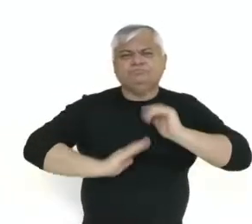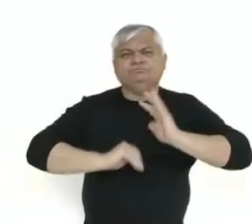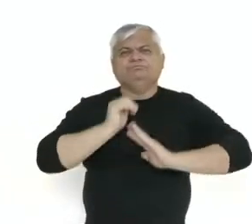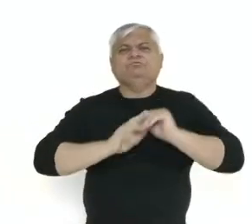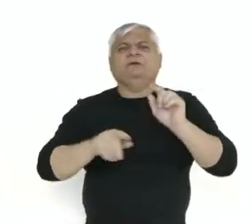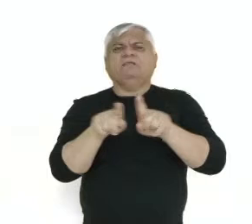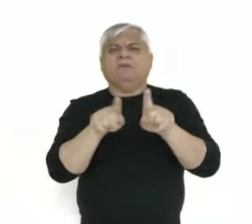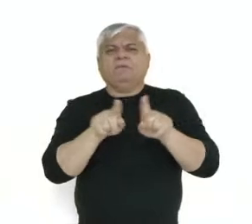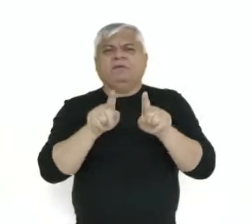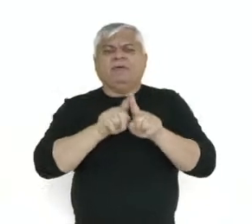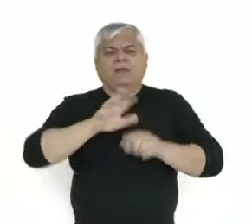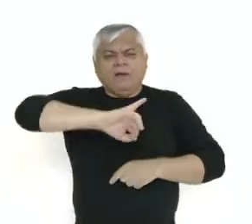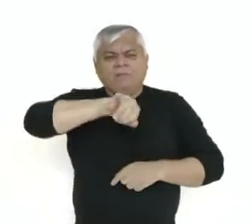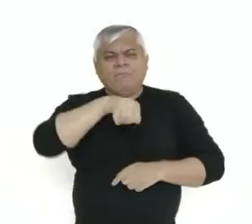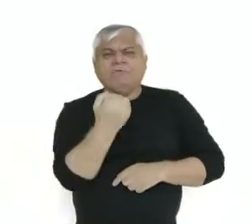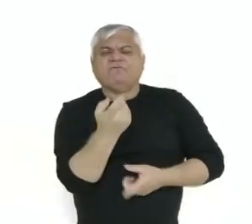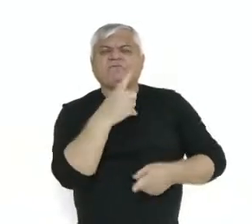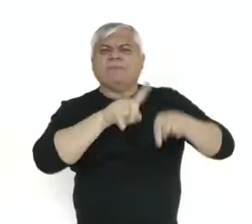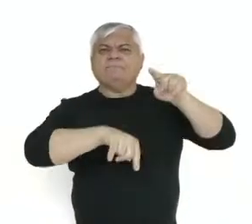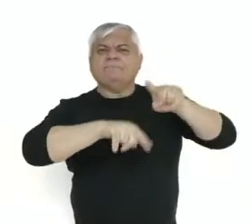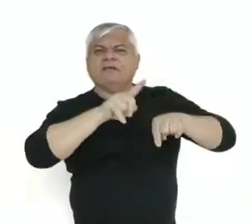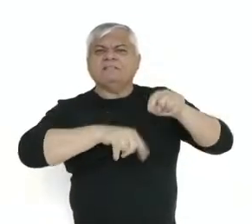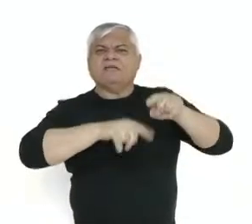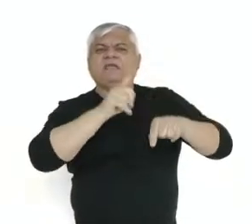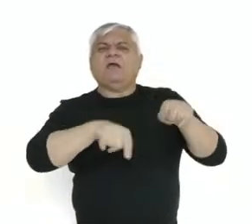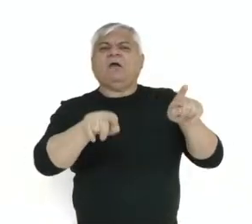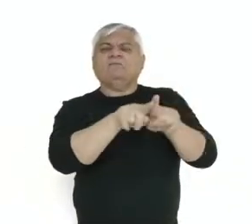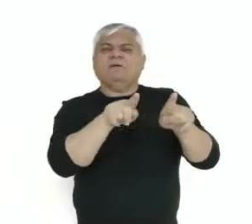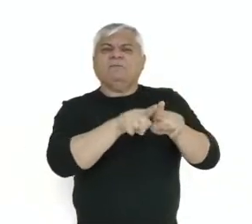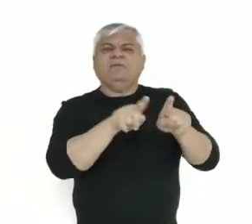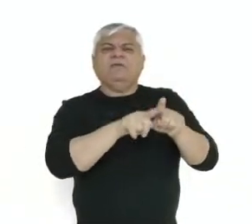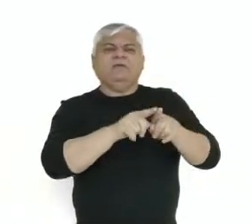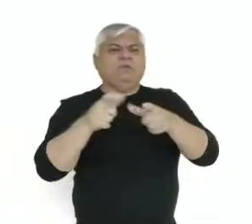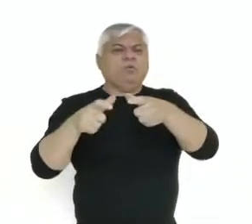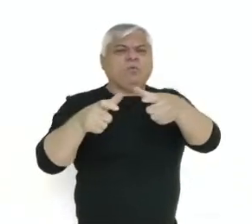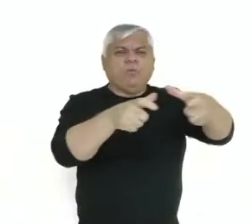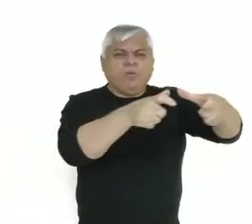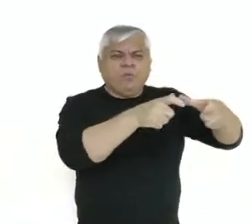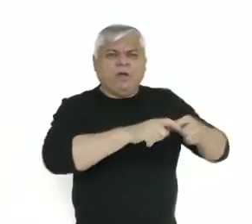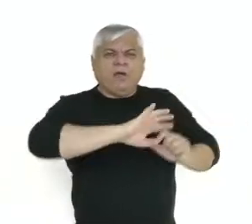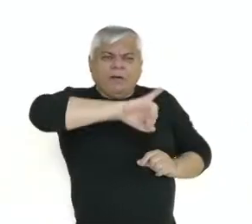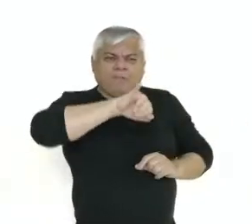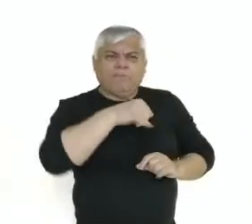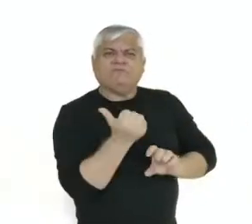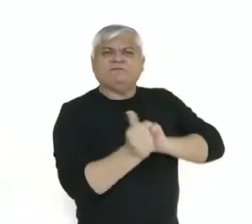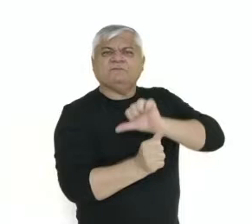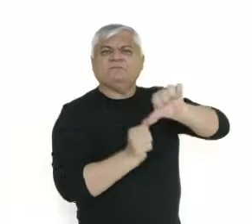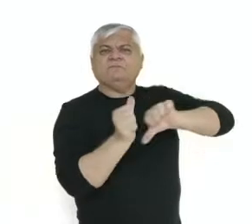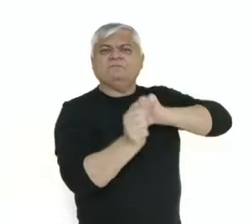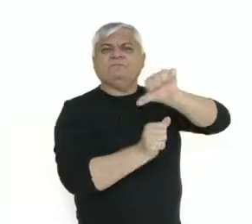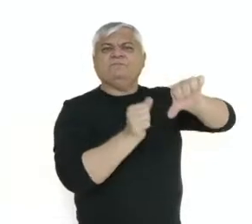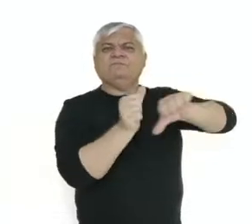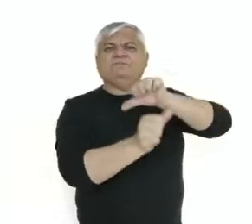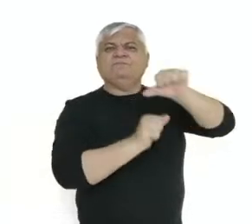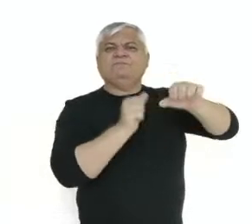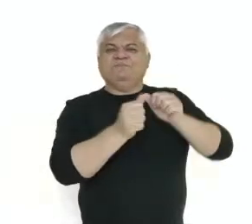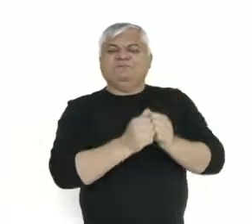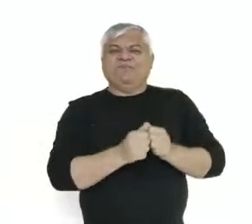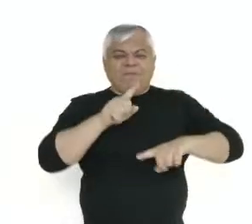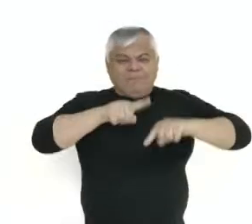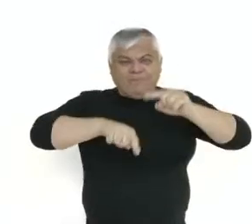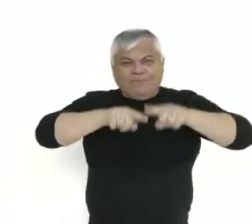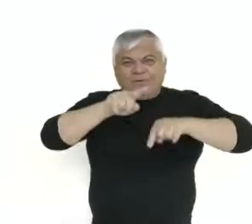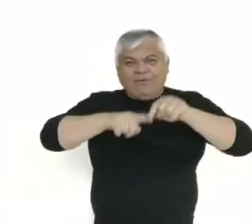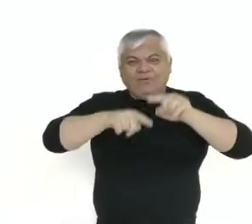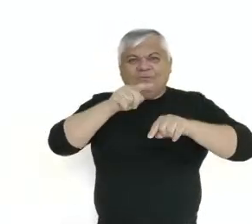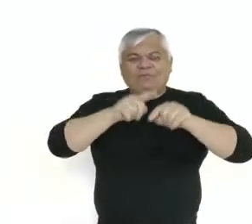de matérias-primas e de fontes energéticas, bem como a transformação de produtos semi-acabados